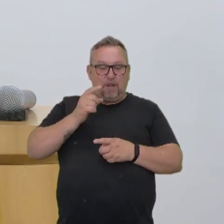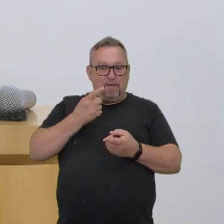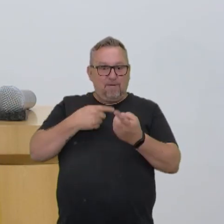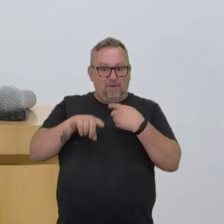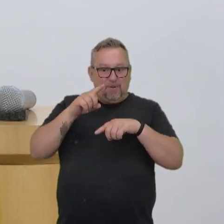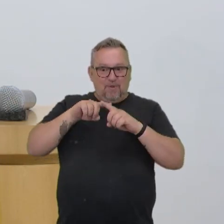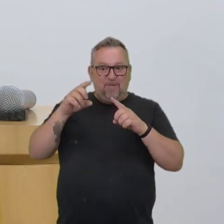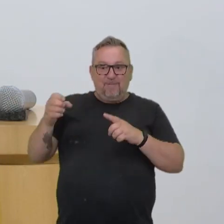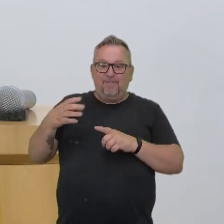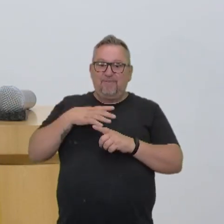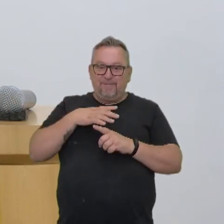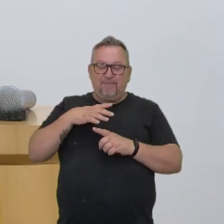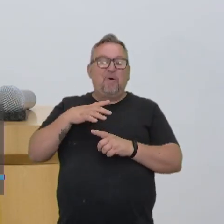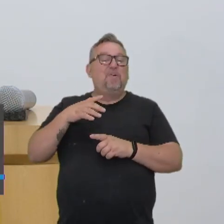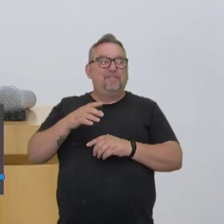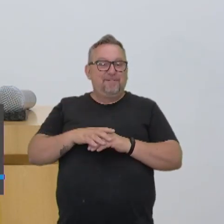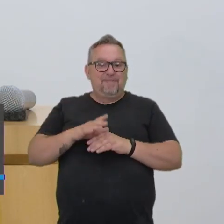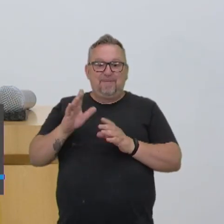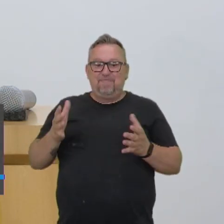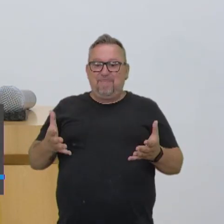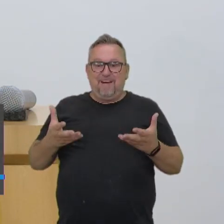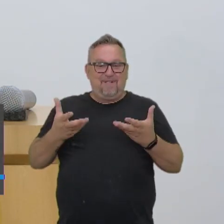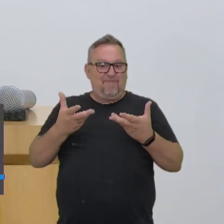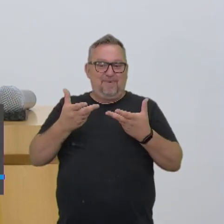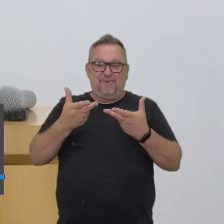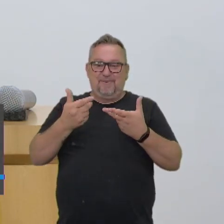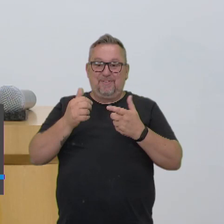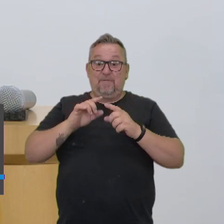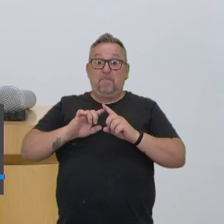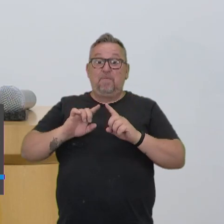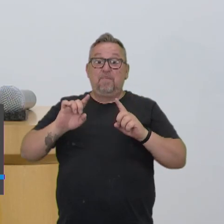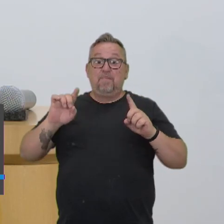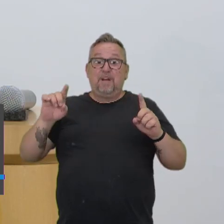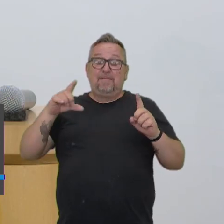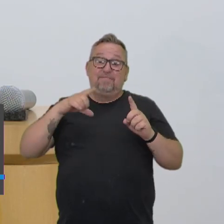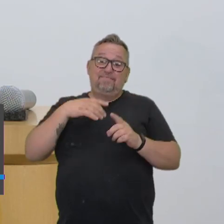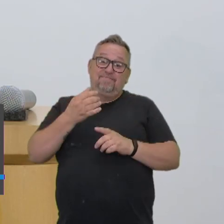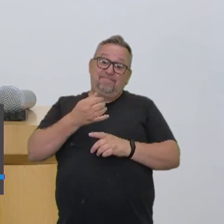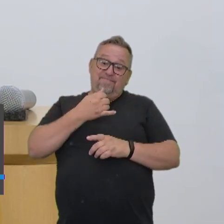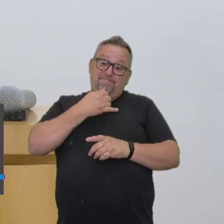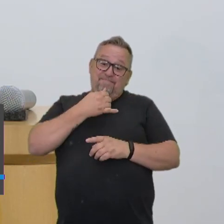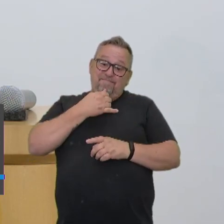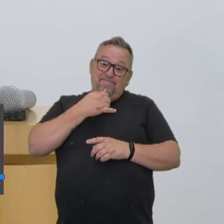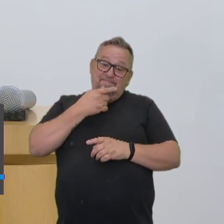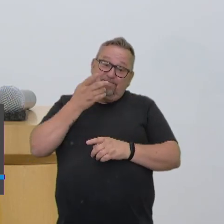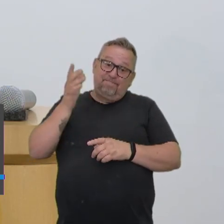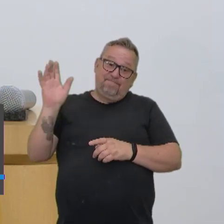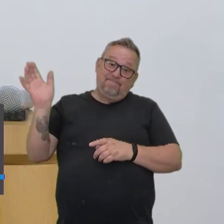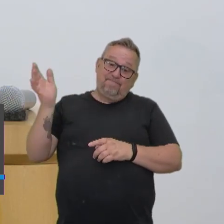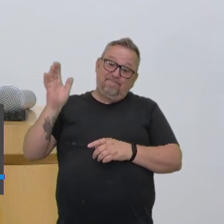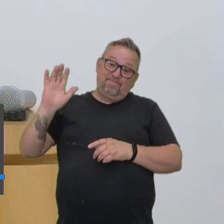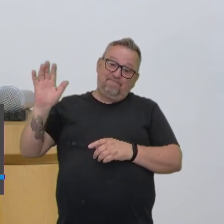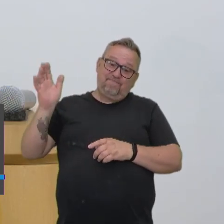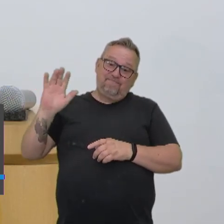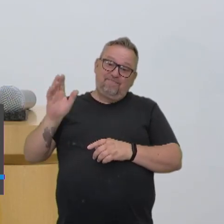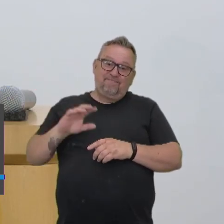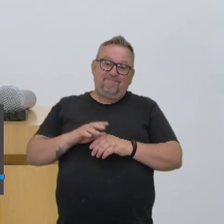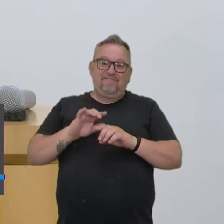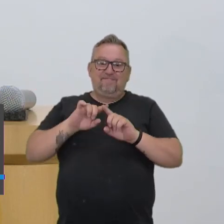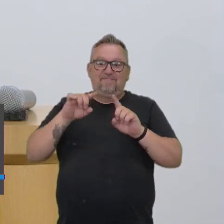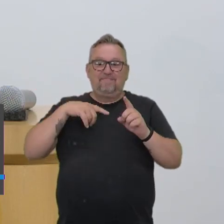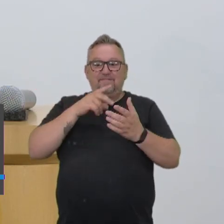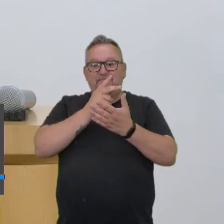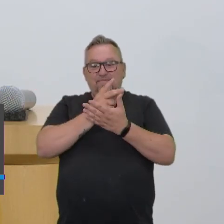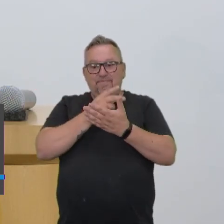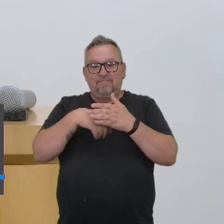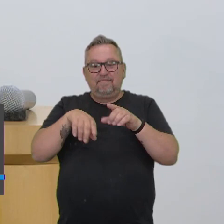para um novo ciclo e isso é amorzinho. Mas é muito triste ter que dizer tchau. Essa é a parte mais triste. Mas ao mesmo